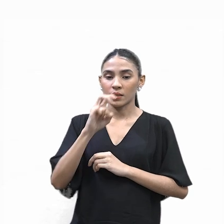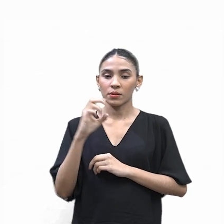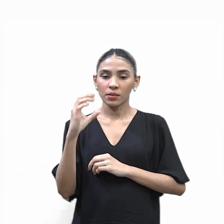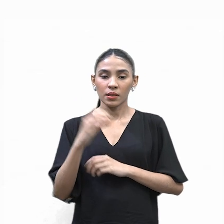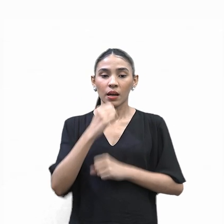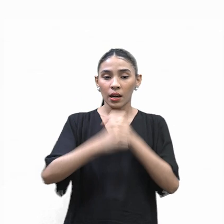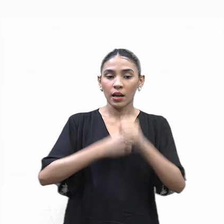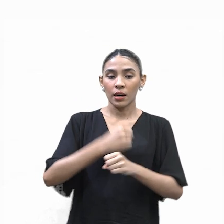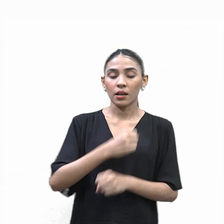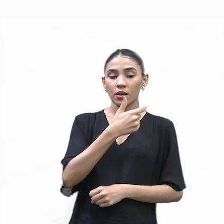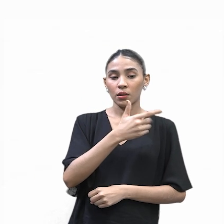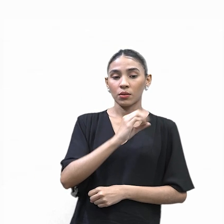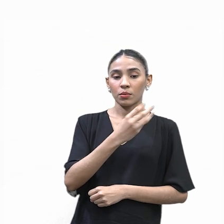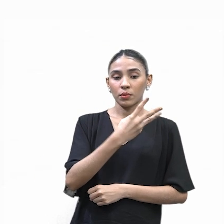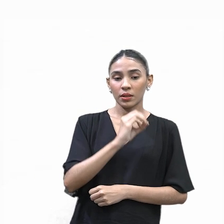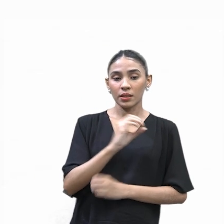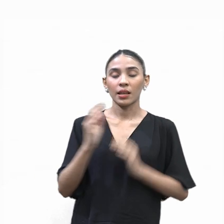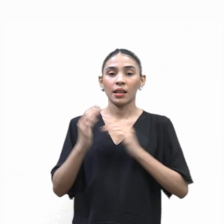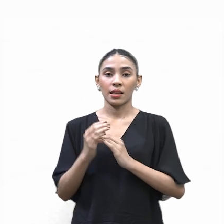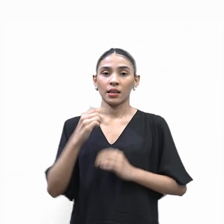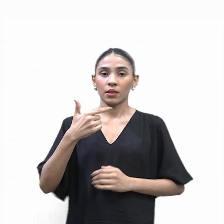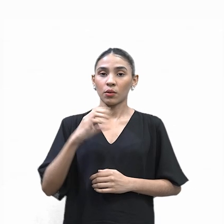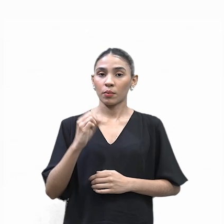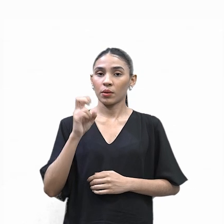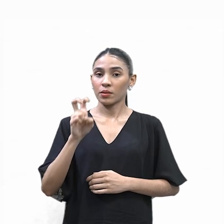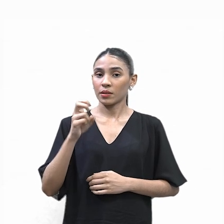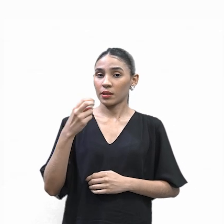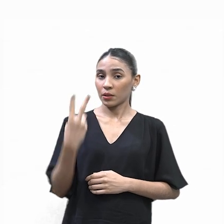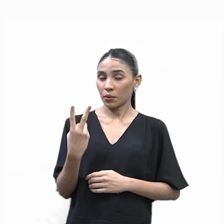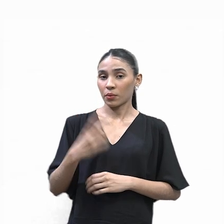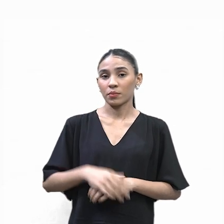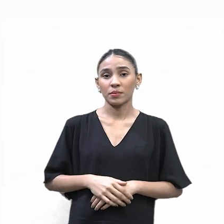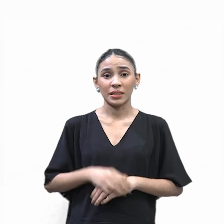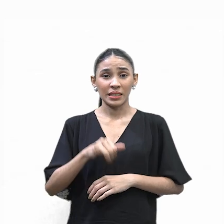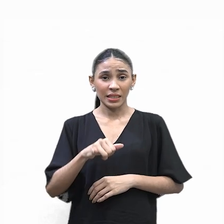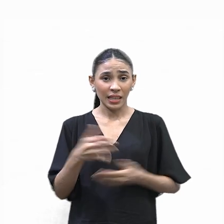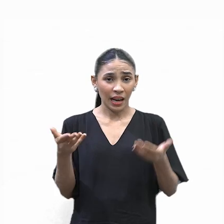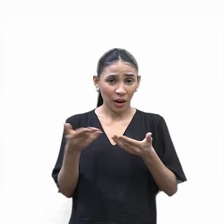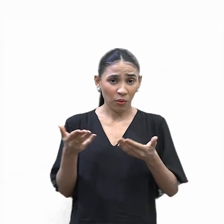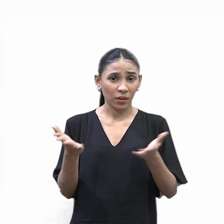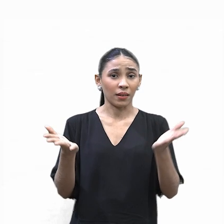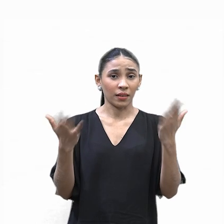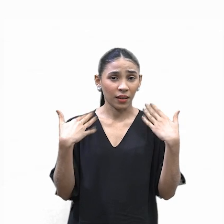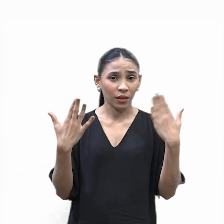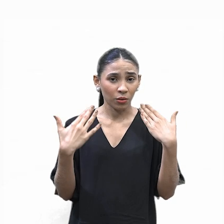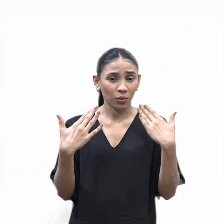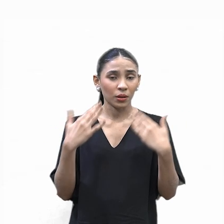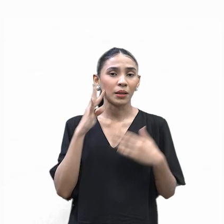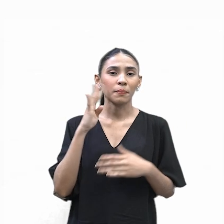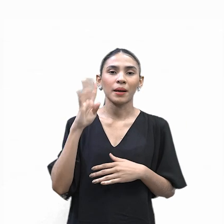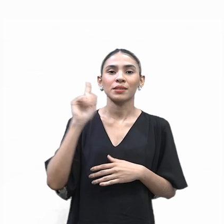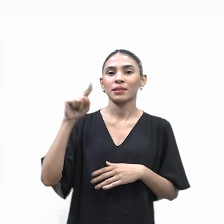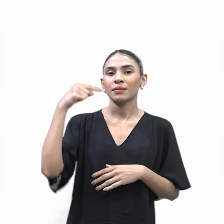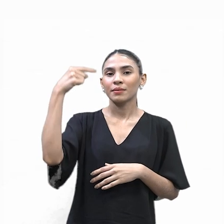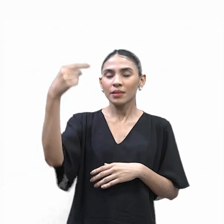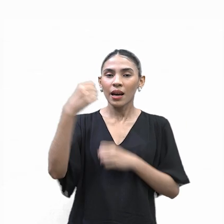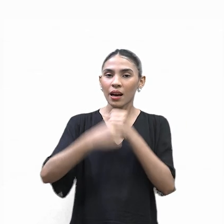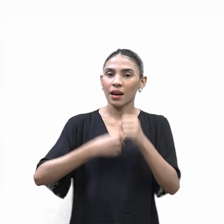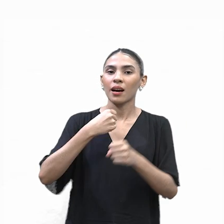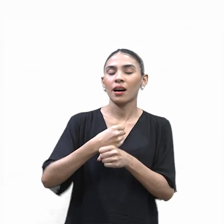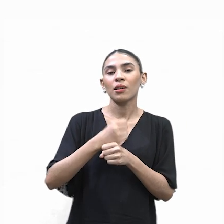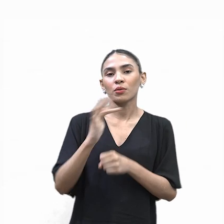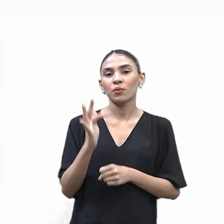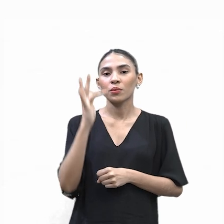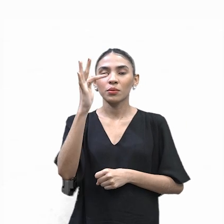anos de 2030 a 2052. Então, se já está insuportável atualmente, imagina daqui a alguns anos, né, quando a